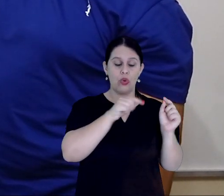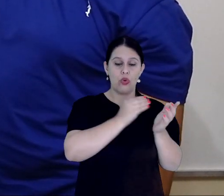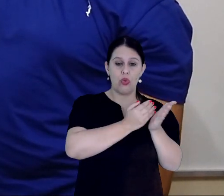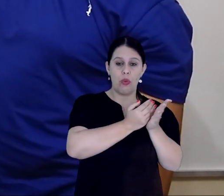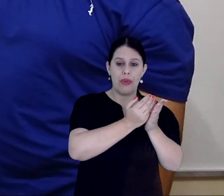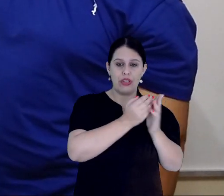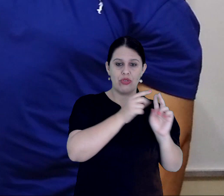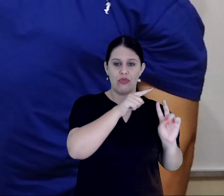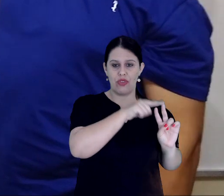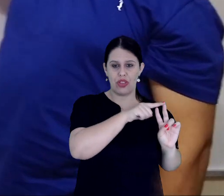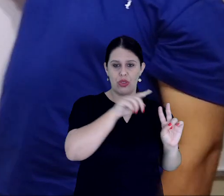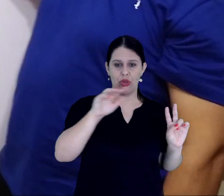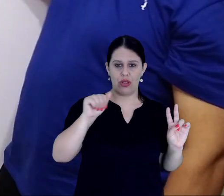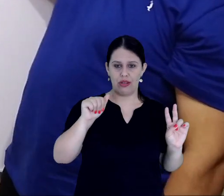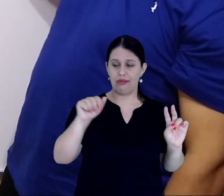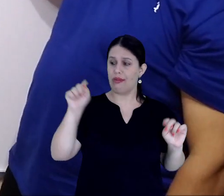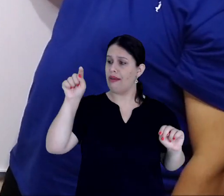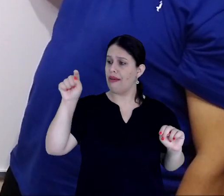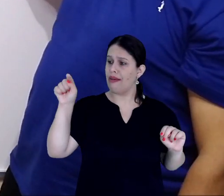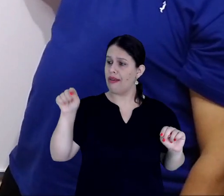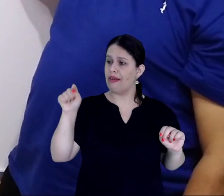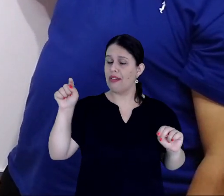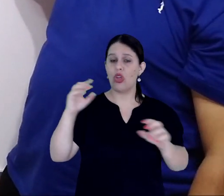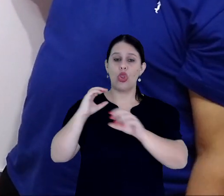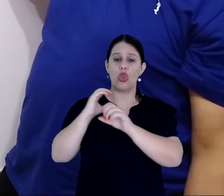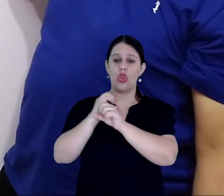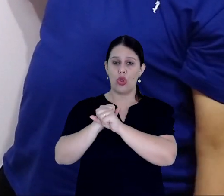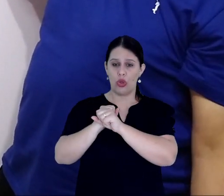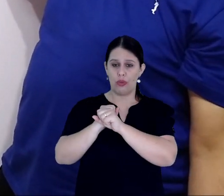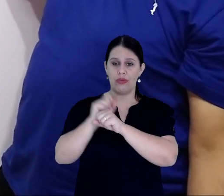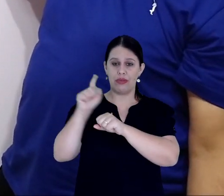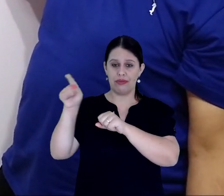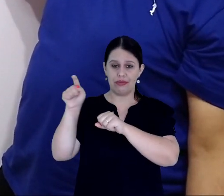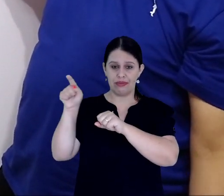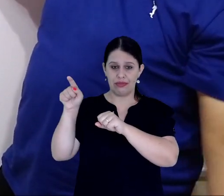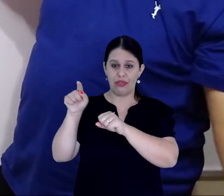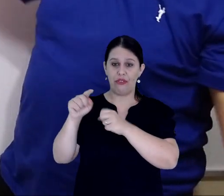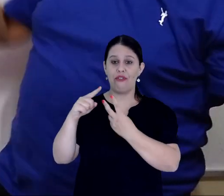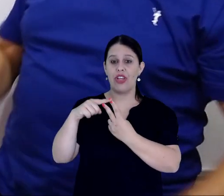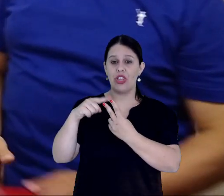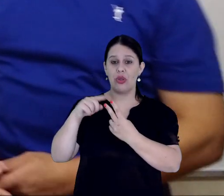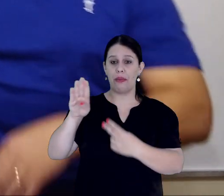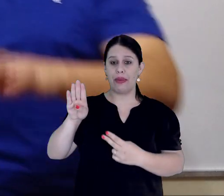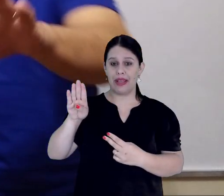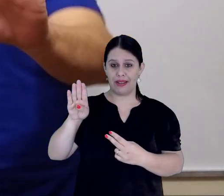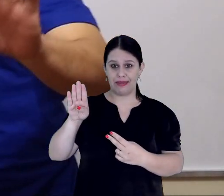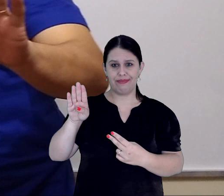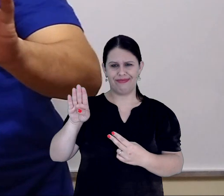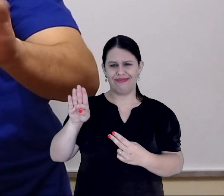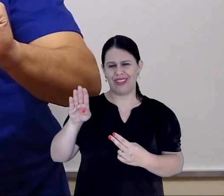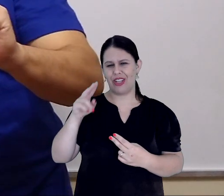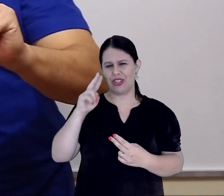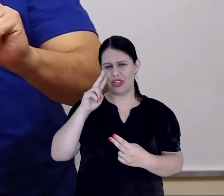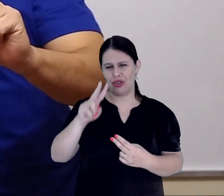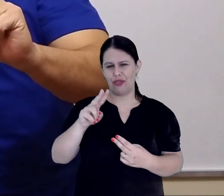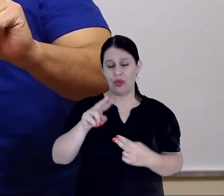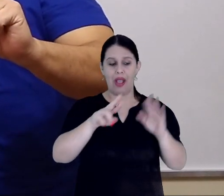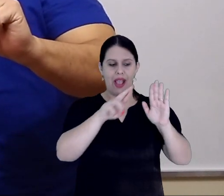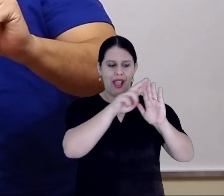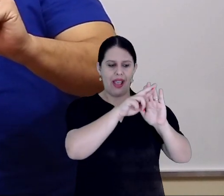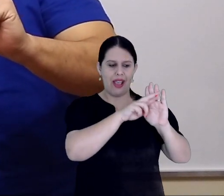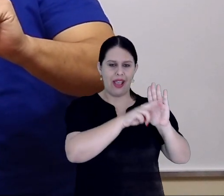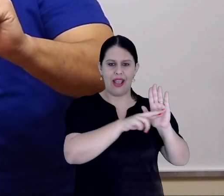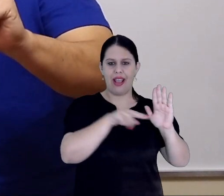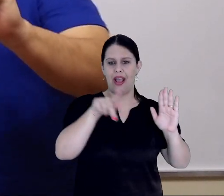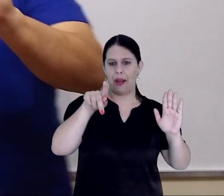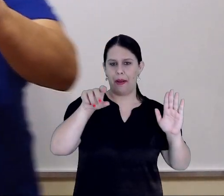origem do vetor A e a extremidade do vetor soma na extremidade do vetor B, como a gente já tinha visto para a regra do